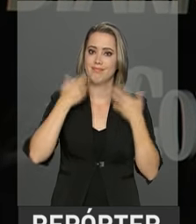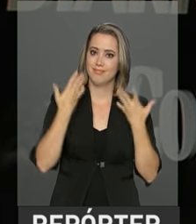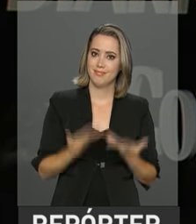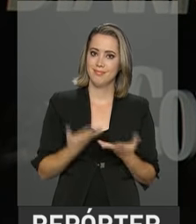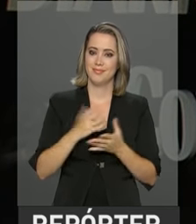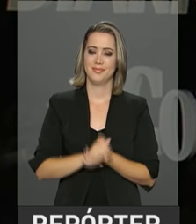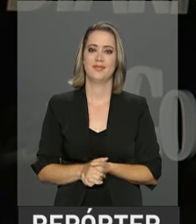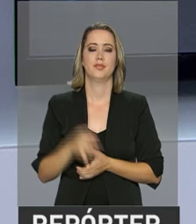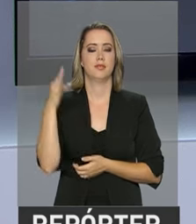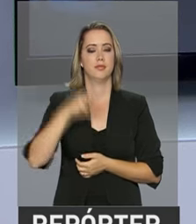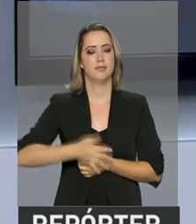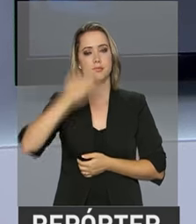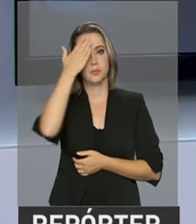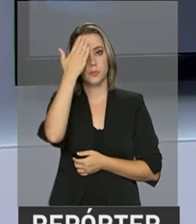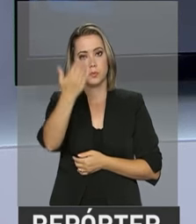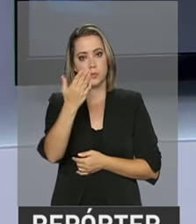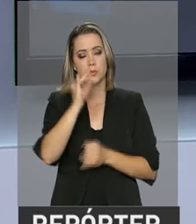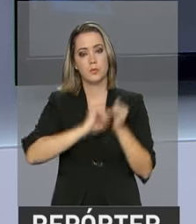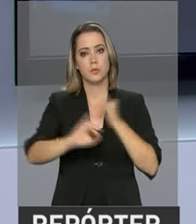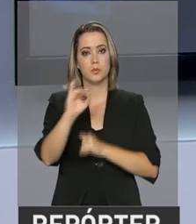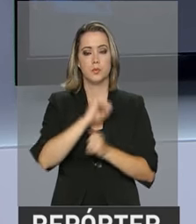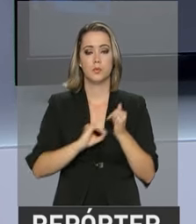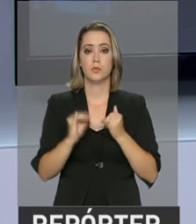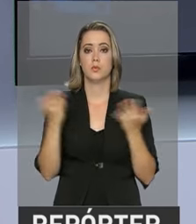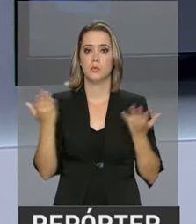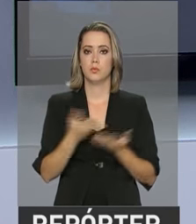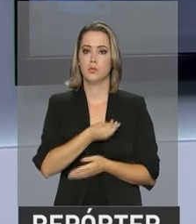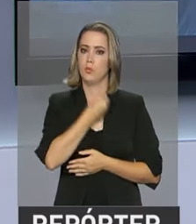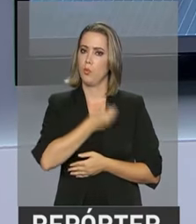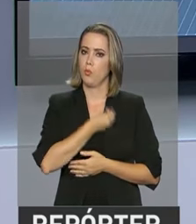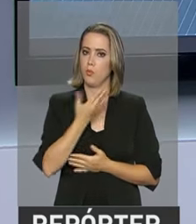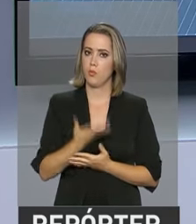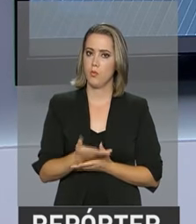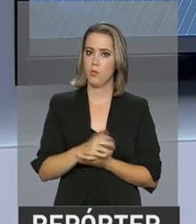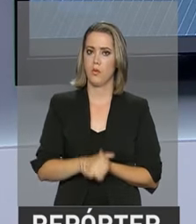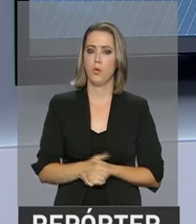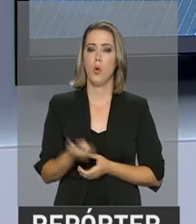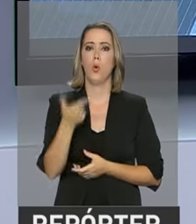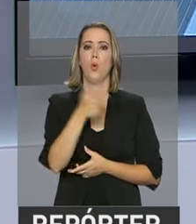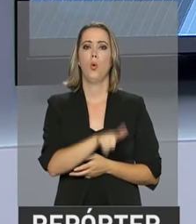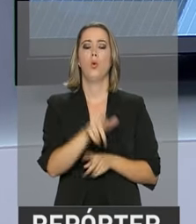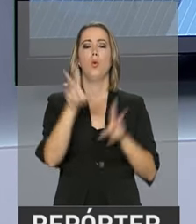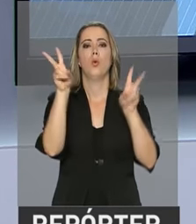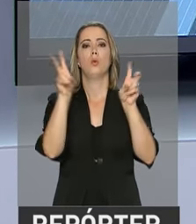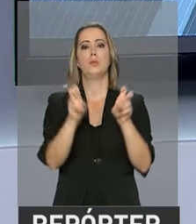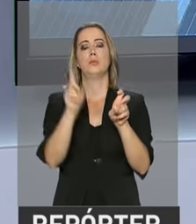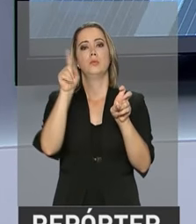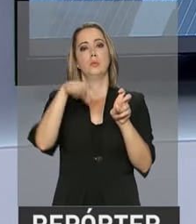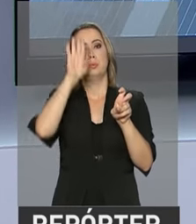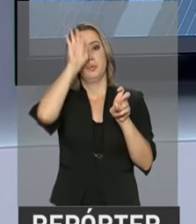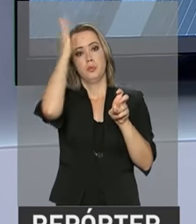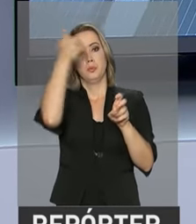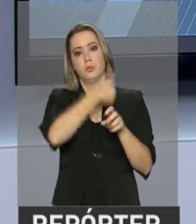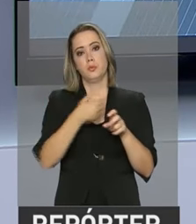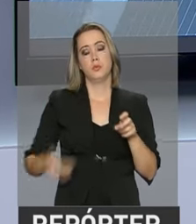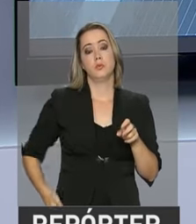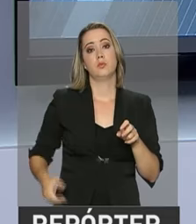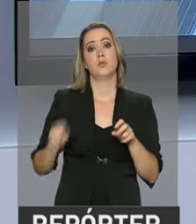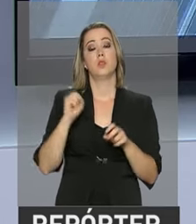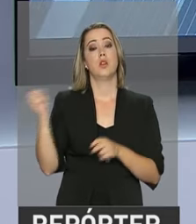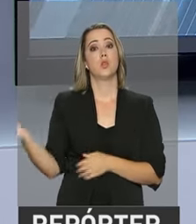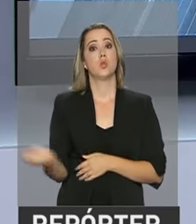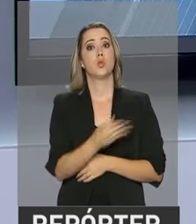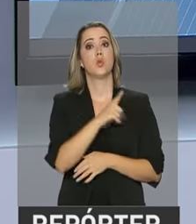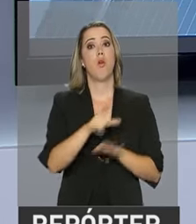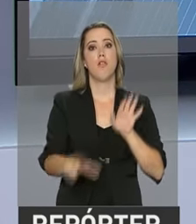Roberto. Está certo, Paulo. Muito obrigado pelas informações ao vivo aqui para a gente. E outro assunto prioritário para o governo é a